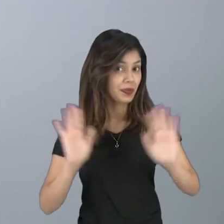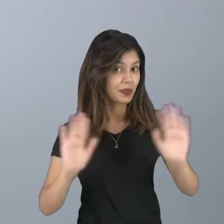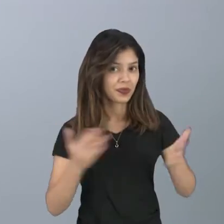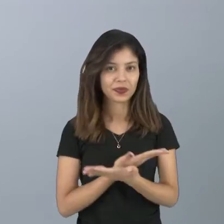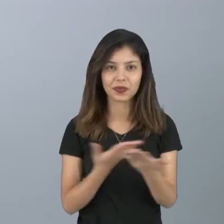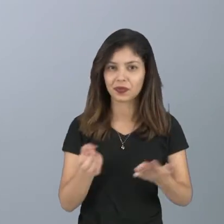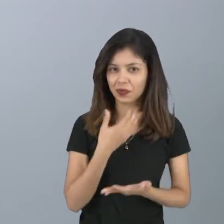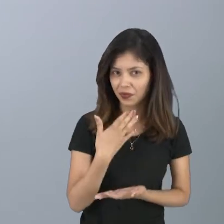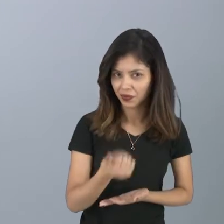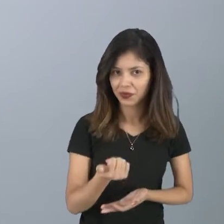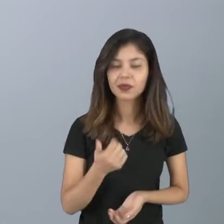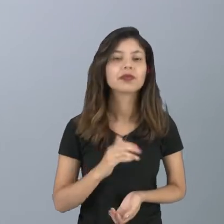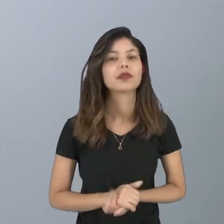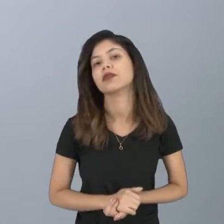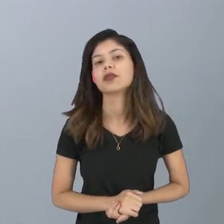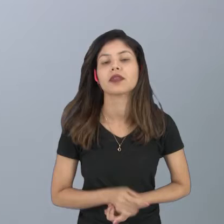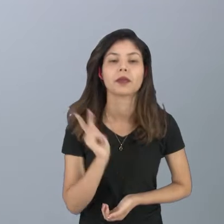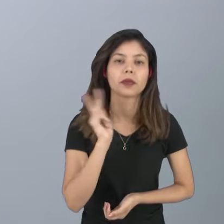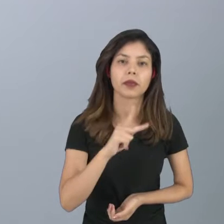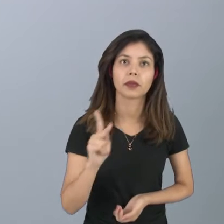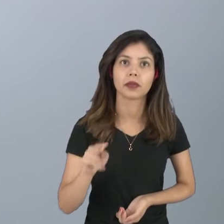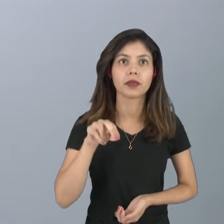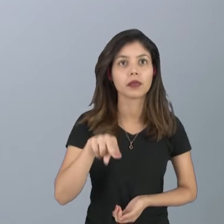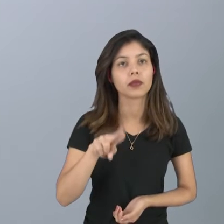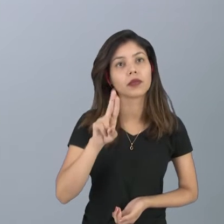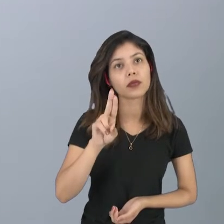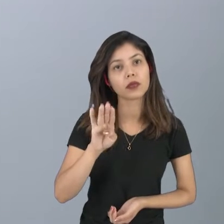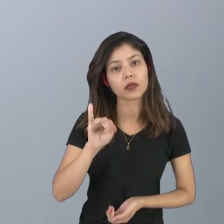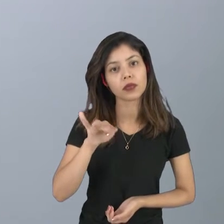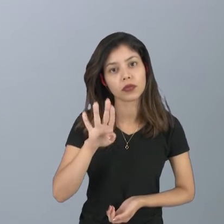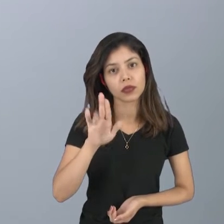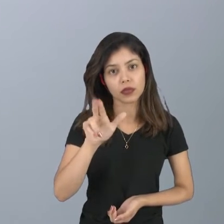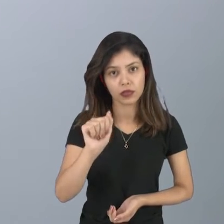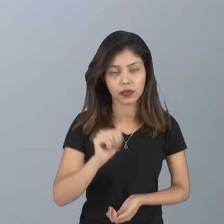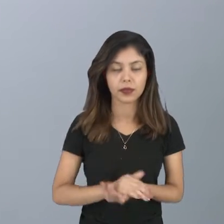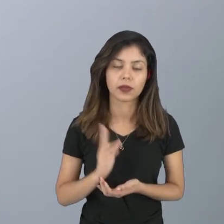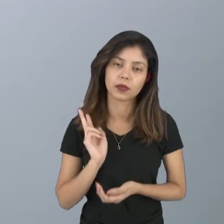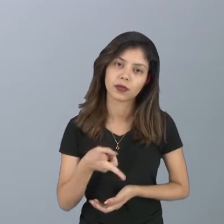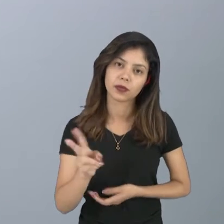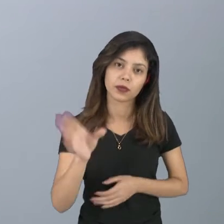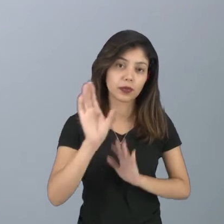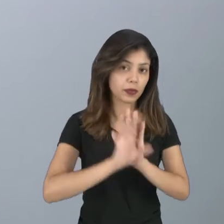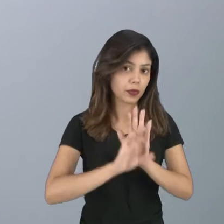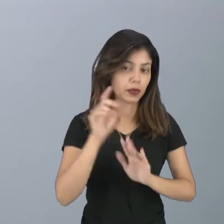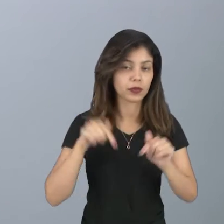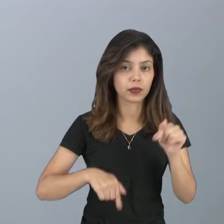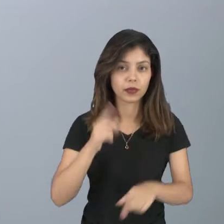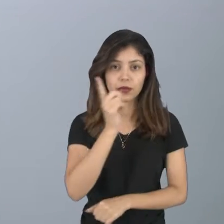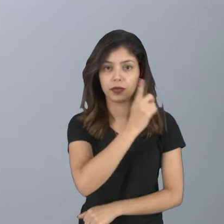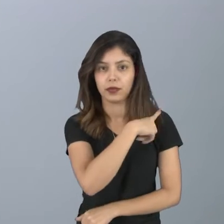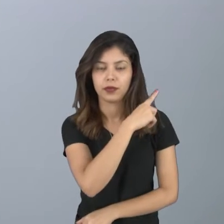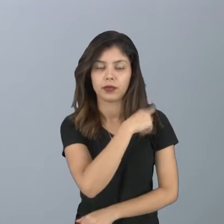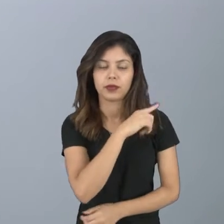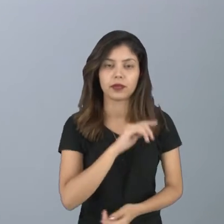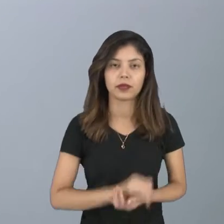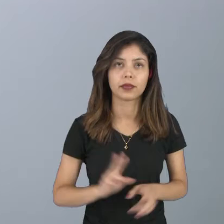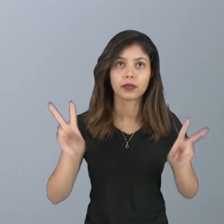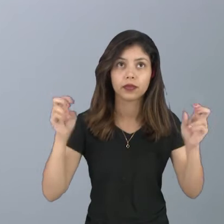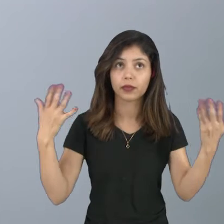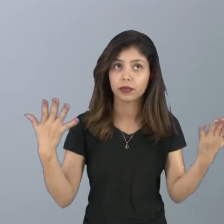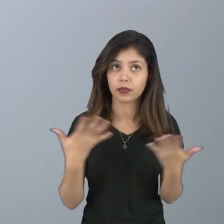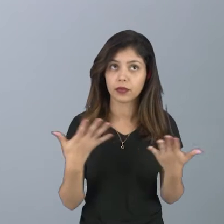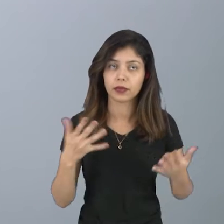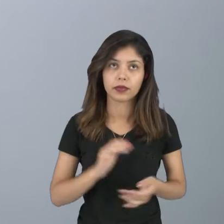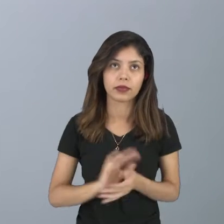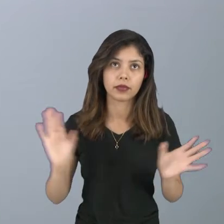Olá, pessoal, tudo bem? Aqui é a professora Núbia. A gente vai dar continuidade aos conteúdos de Química da primeira série. O tema da